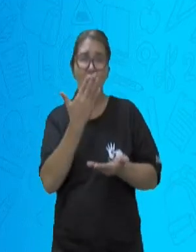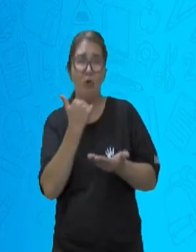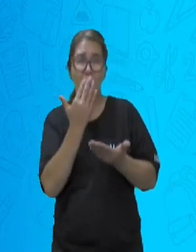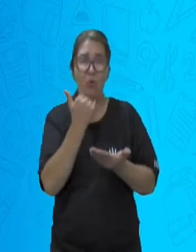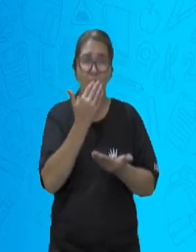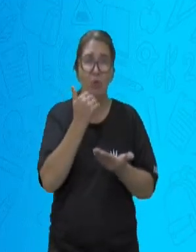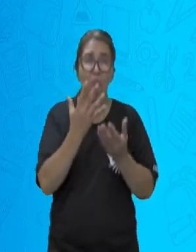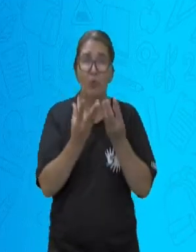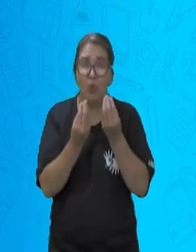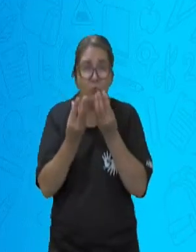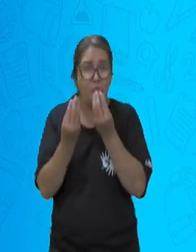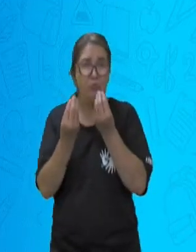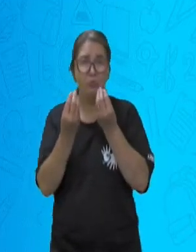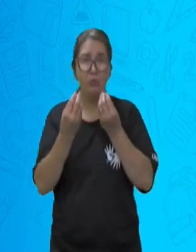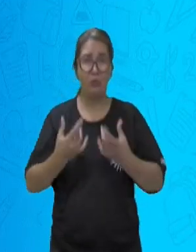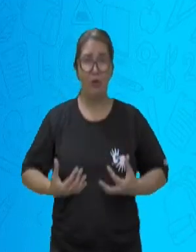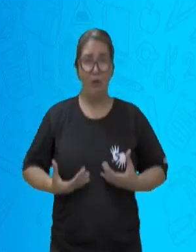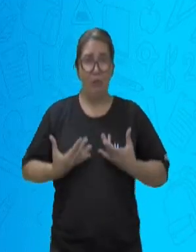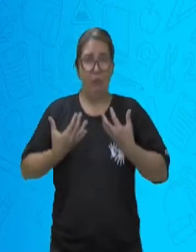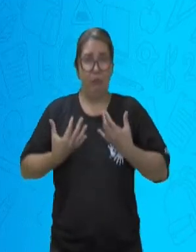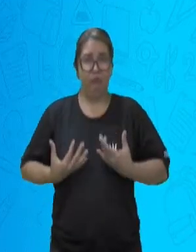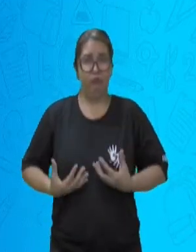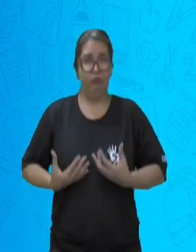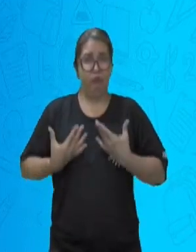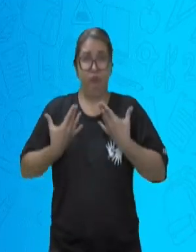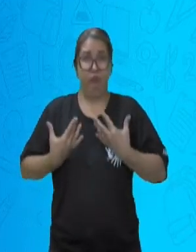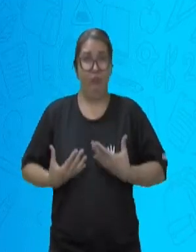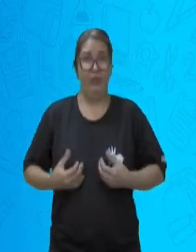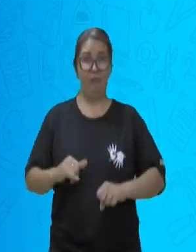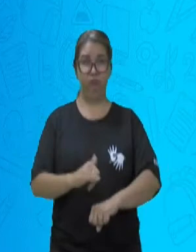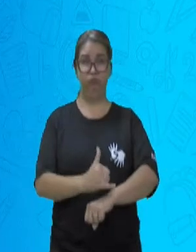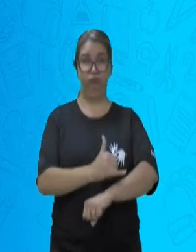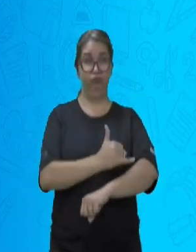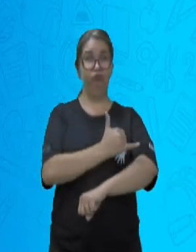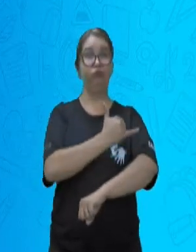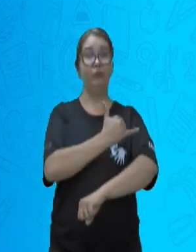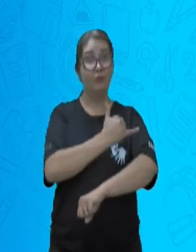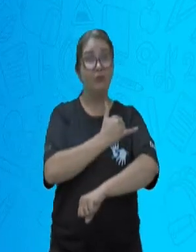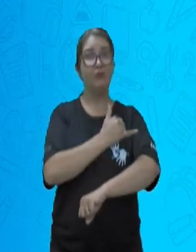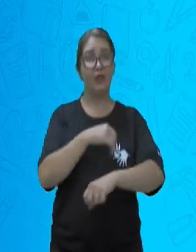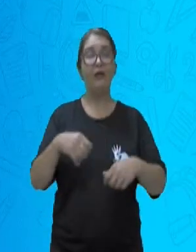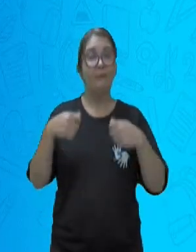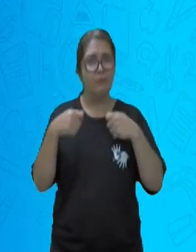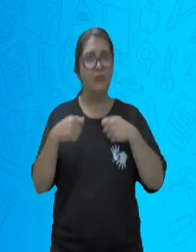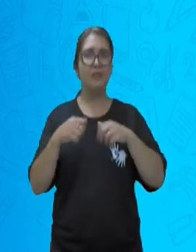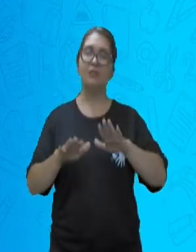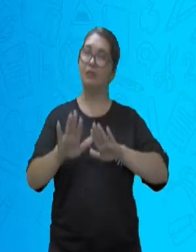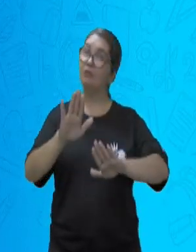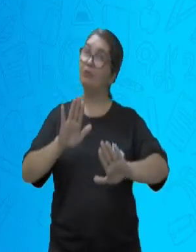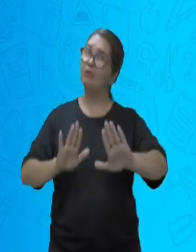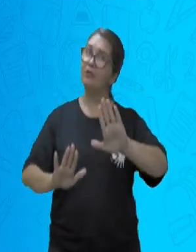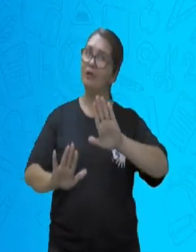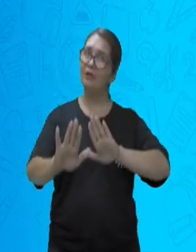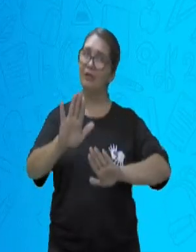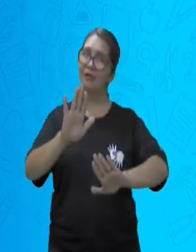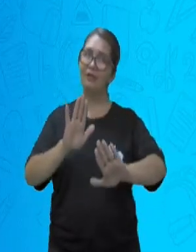para o organismo não funciona direito. Então é preciso consumir moderadamente